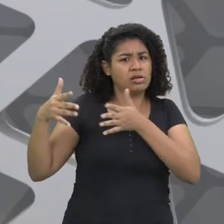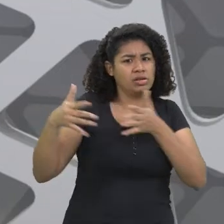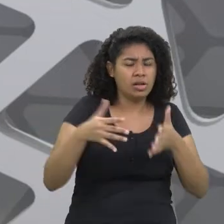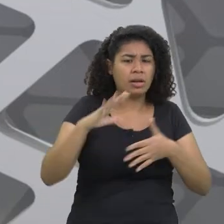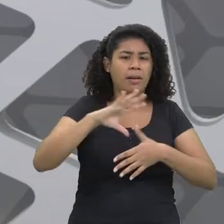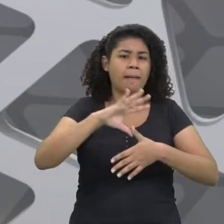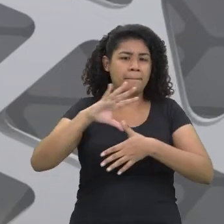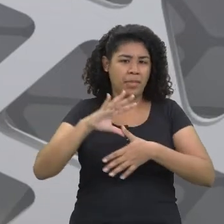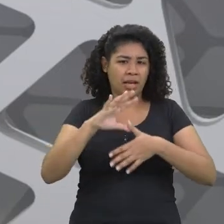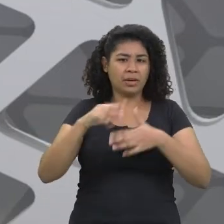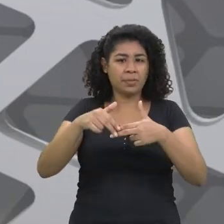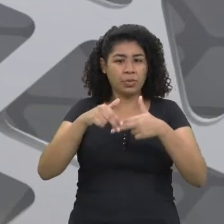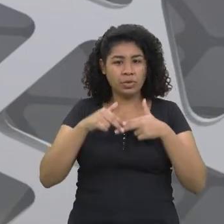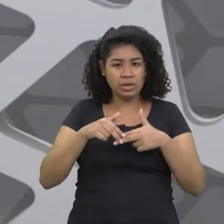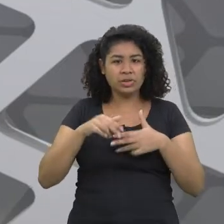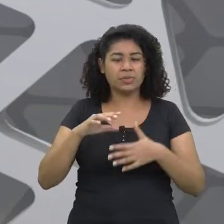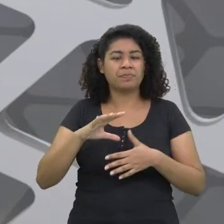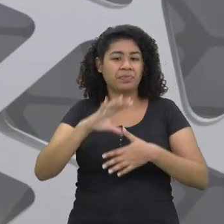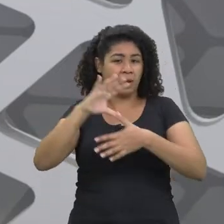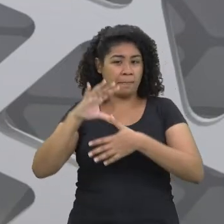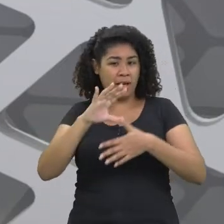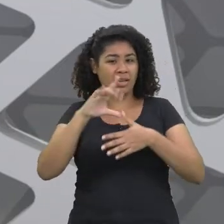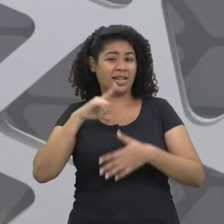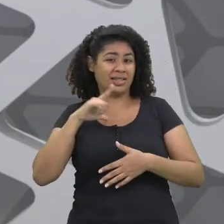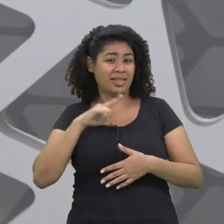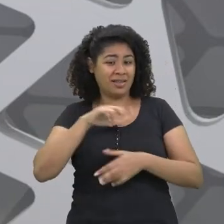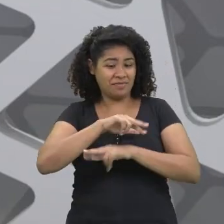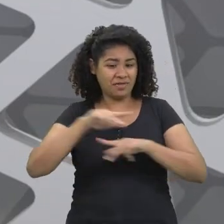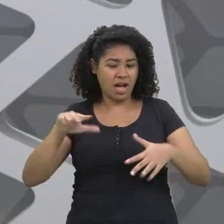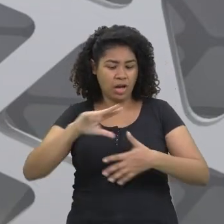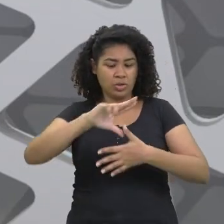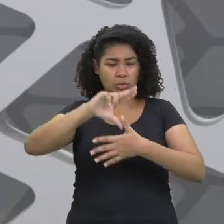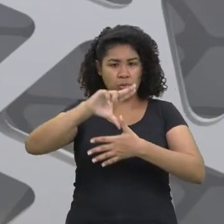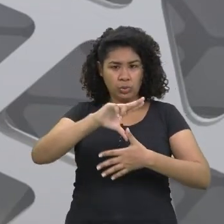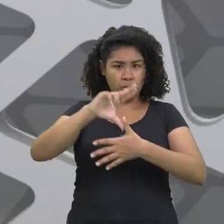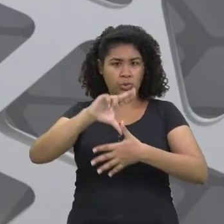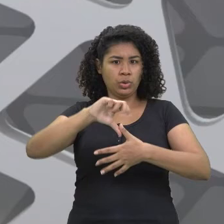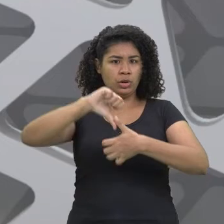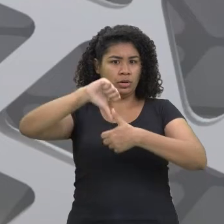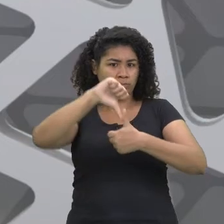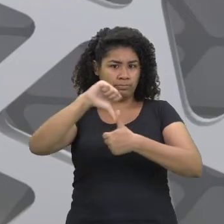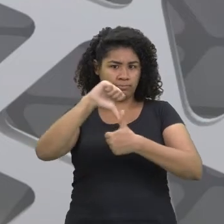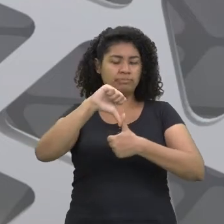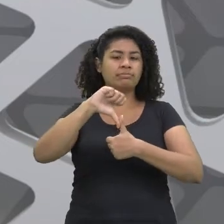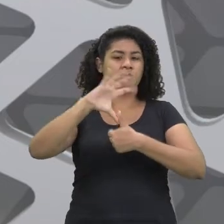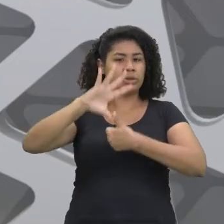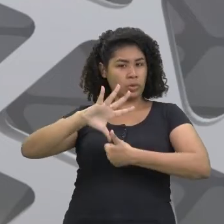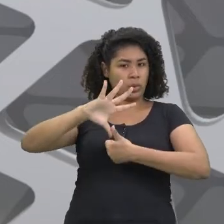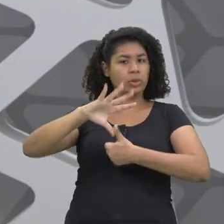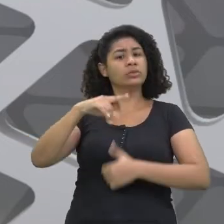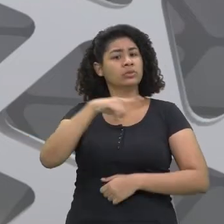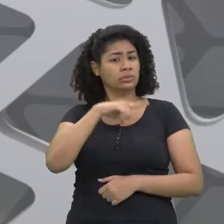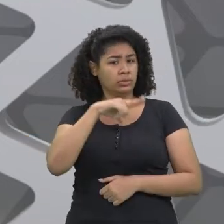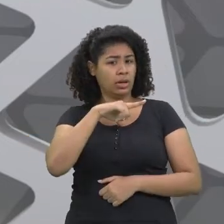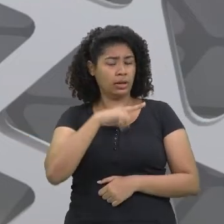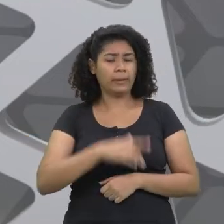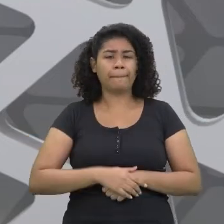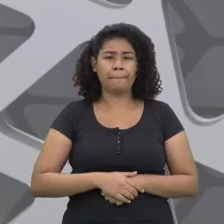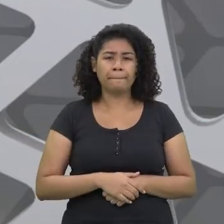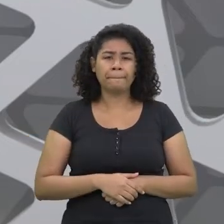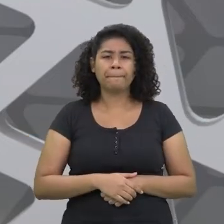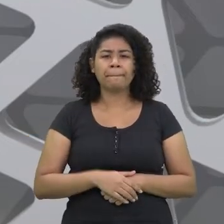América do Sul, Central e Norte, né? Na América é dividida em 3 partes. E na América do Norte, principalmente, quem vai